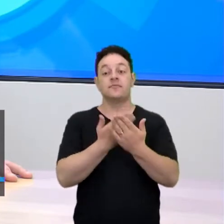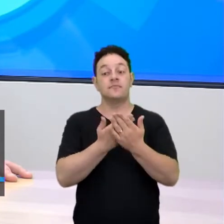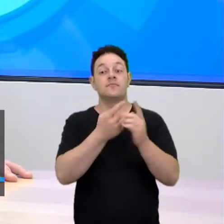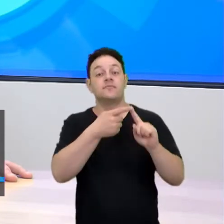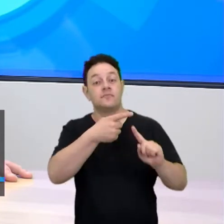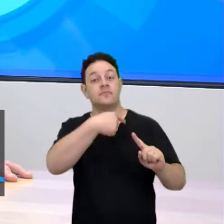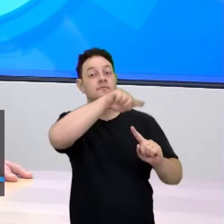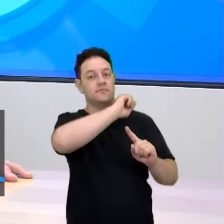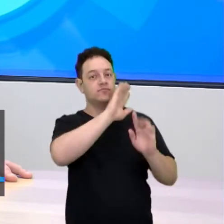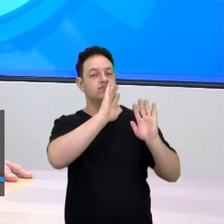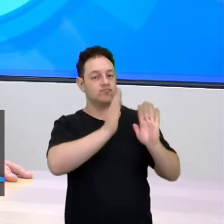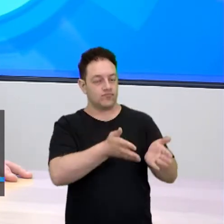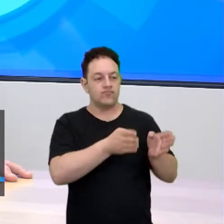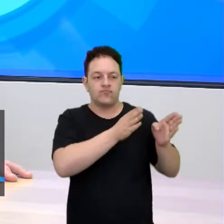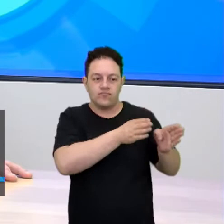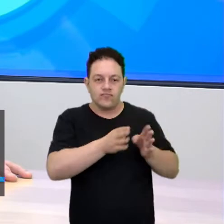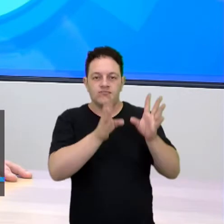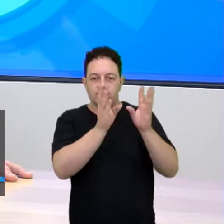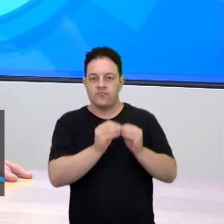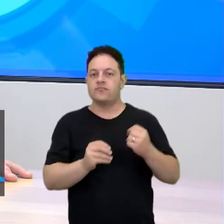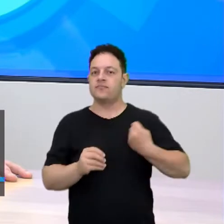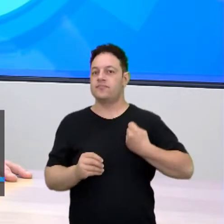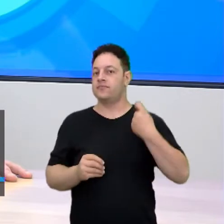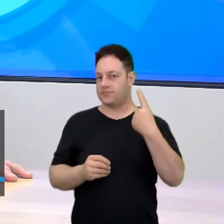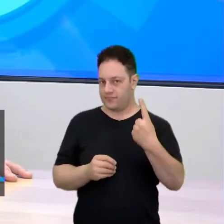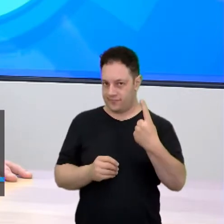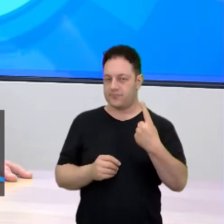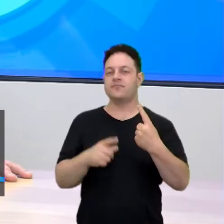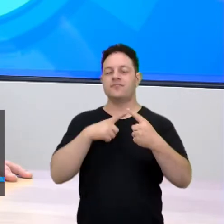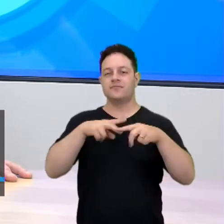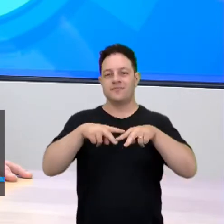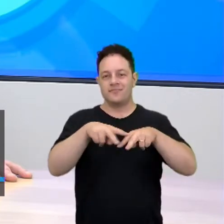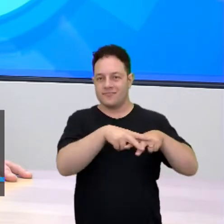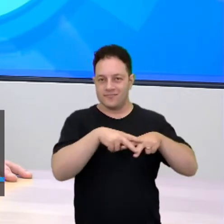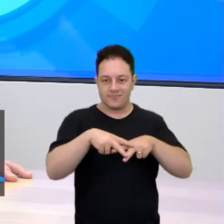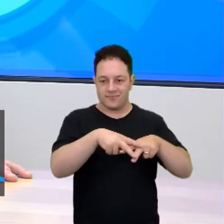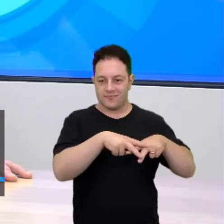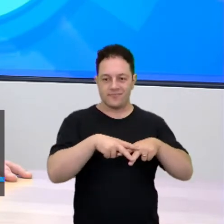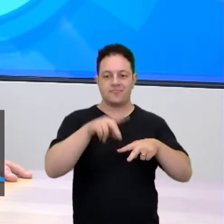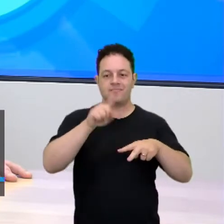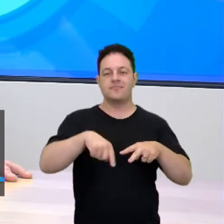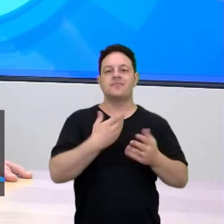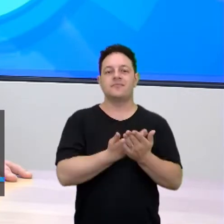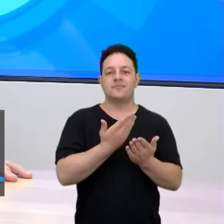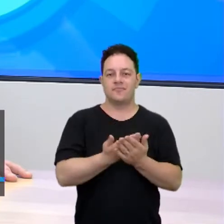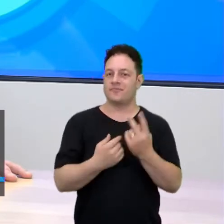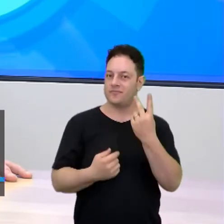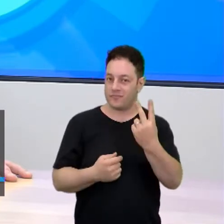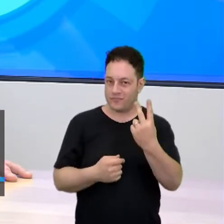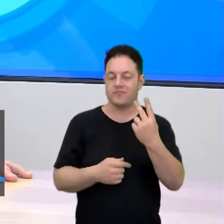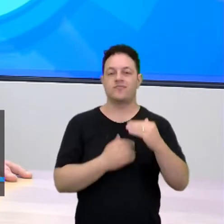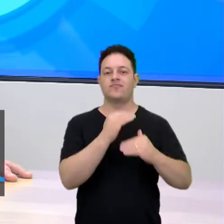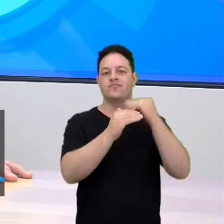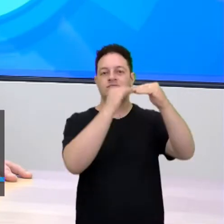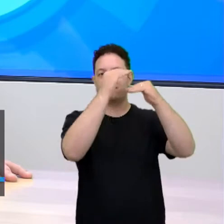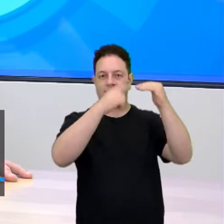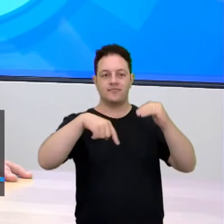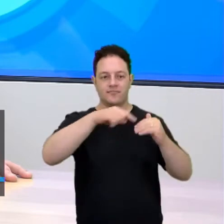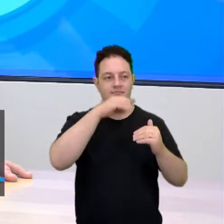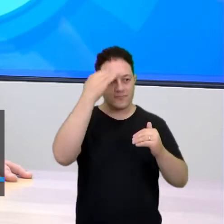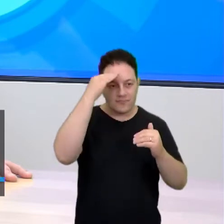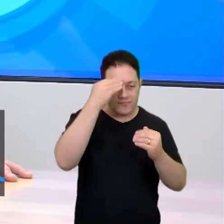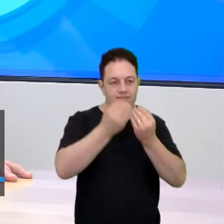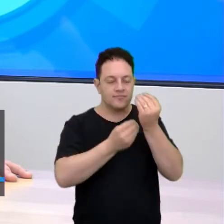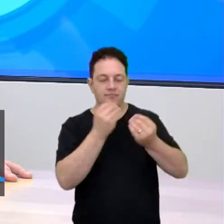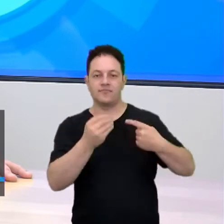aí a sistematização 1, com uma revisão de 2 aulas de desenvolvimento, que foram as aulas de